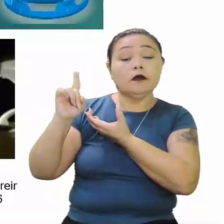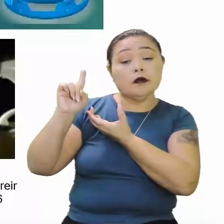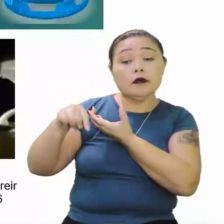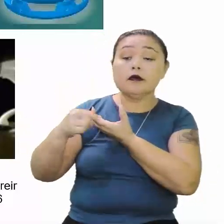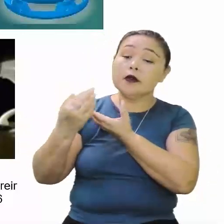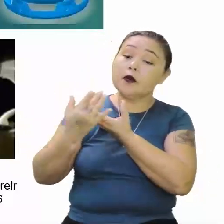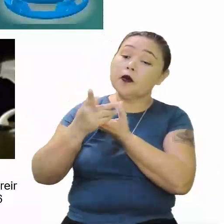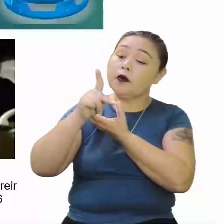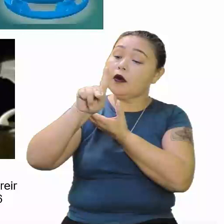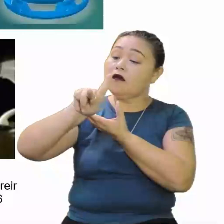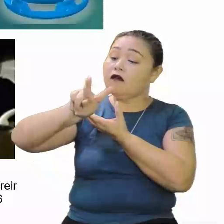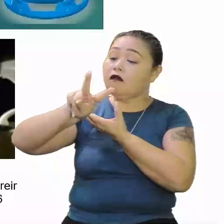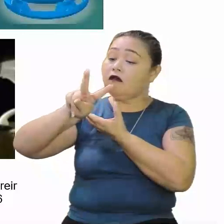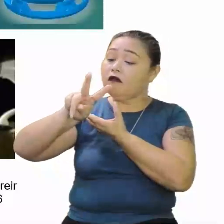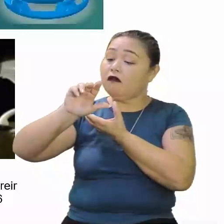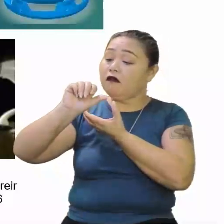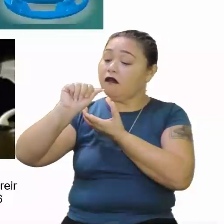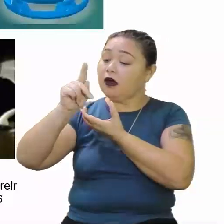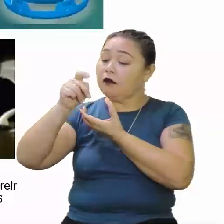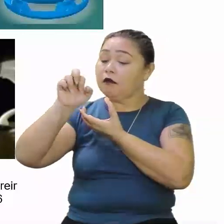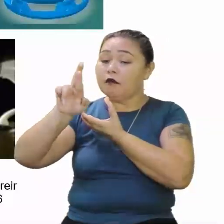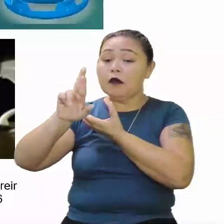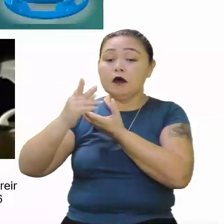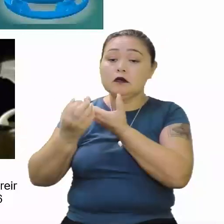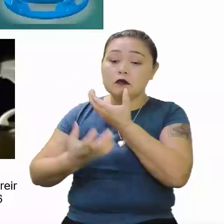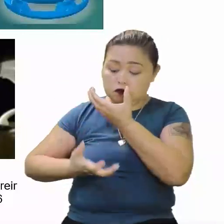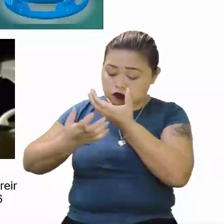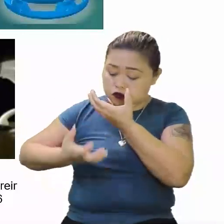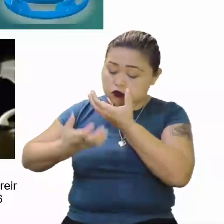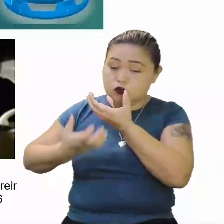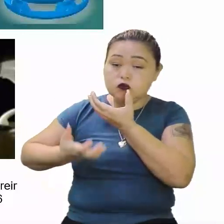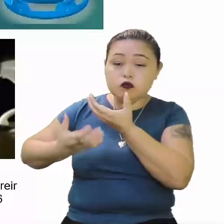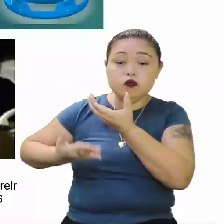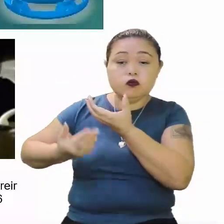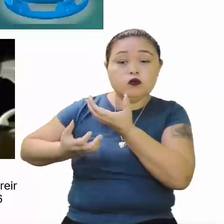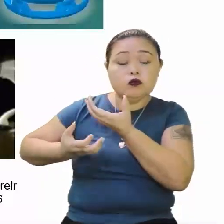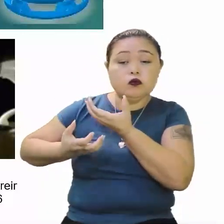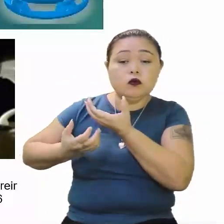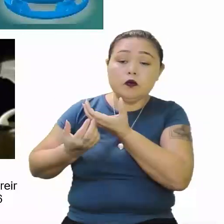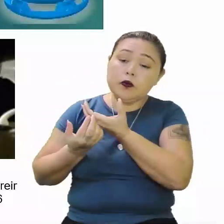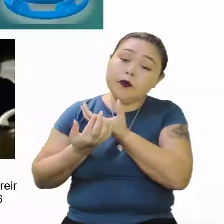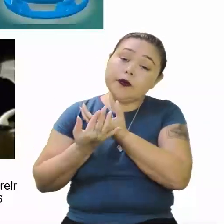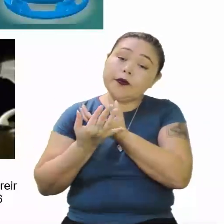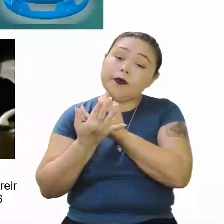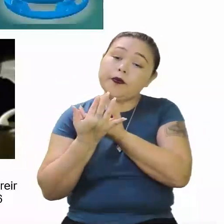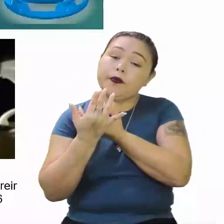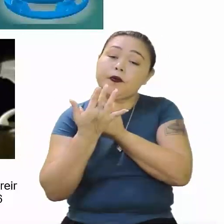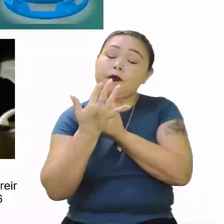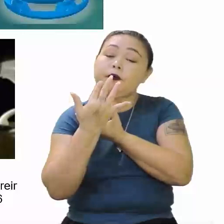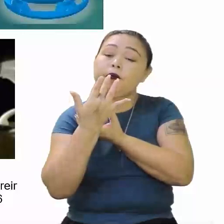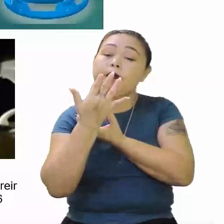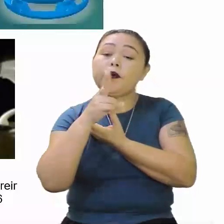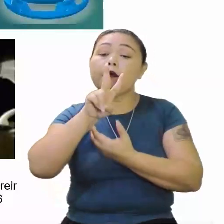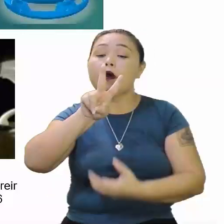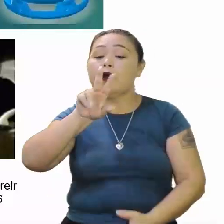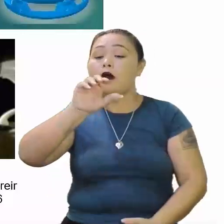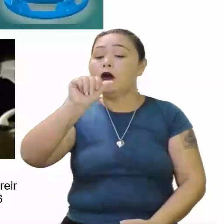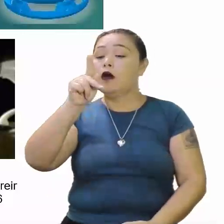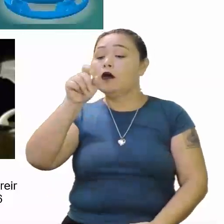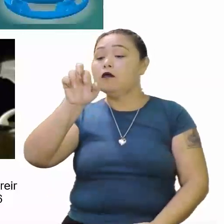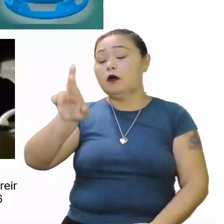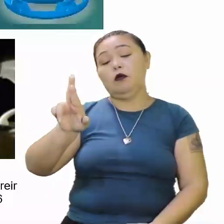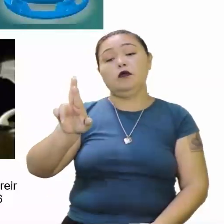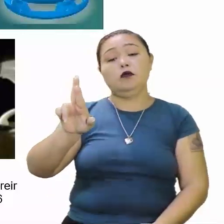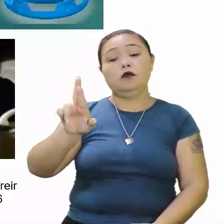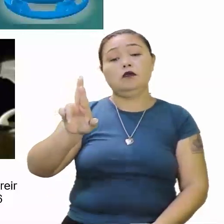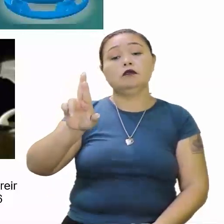vaporização, então você aquece através da ebulição e você obtém o vapor.